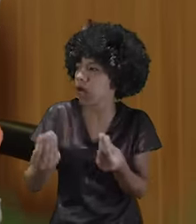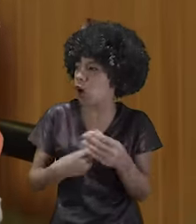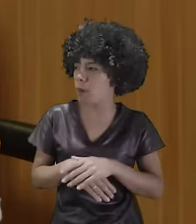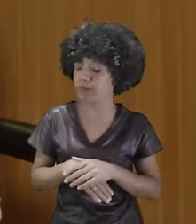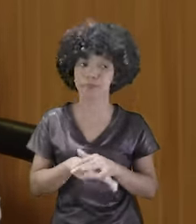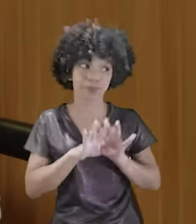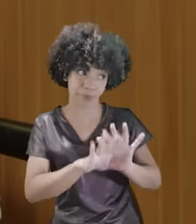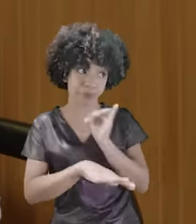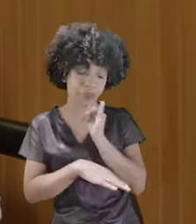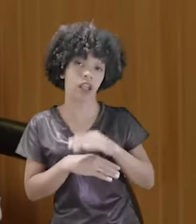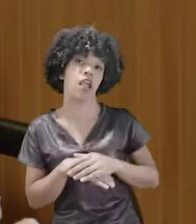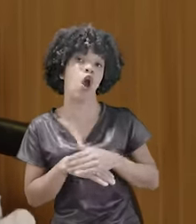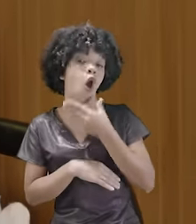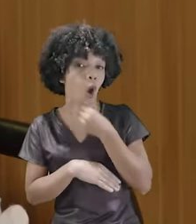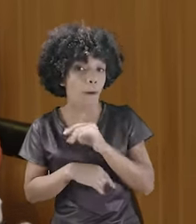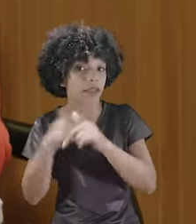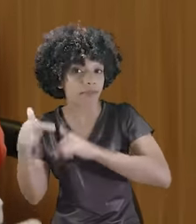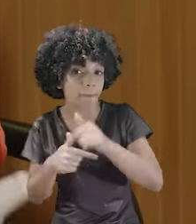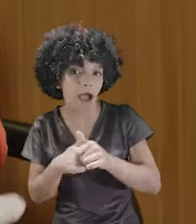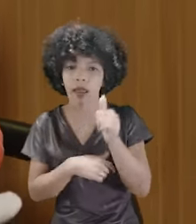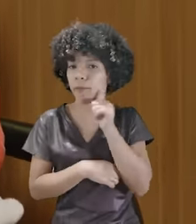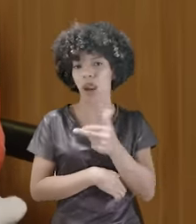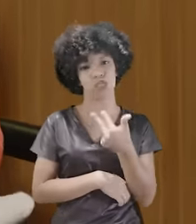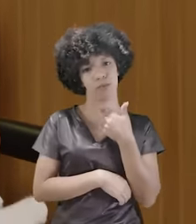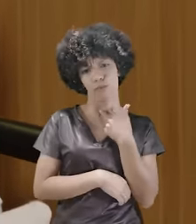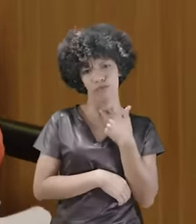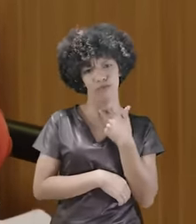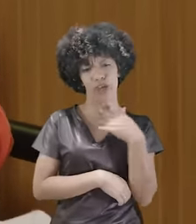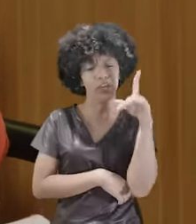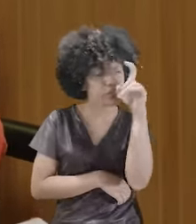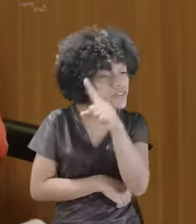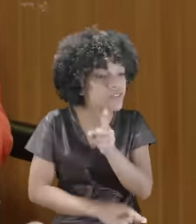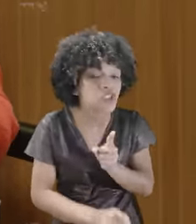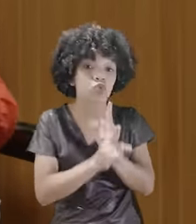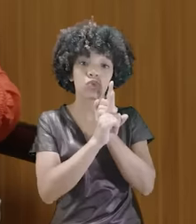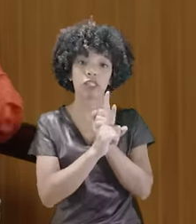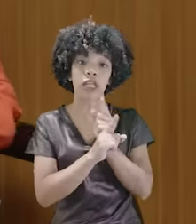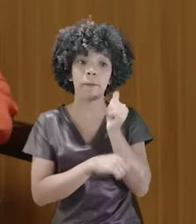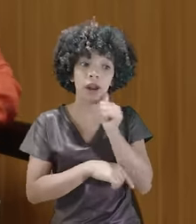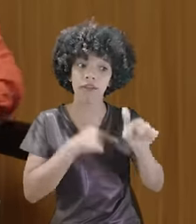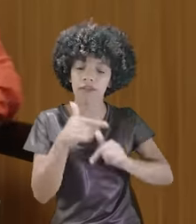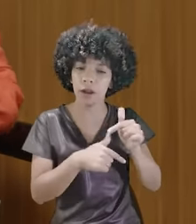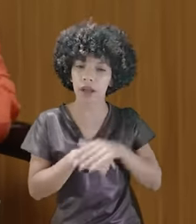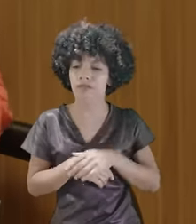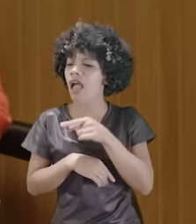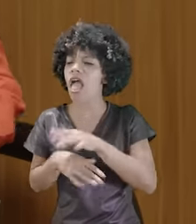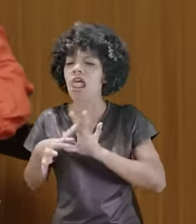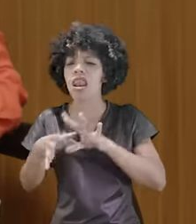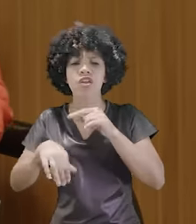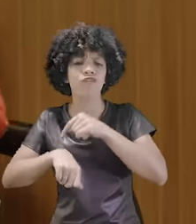tipo ele trabalha lá a gente não pode muito difícil você achar mulher trabalha eles podem estar no no